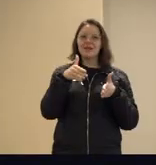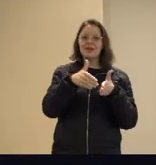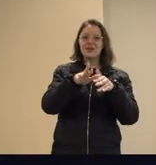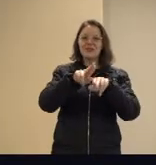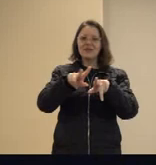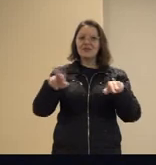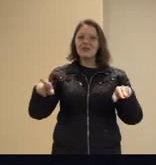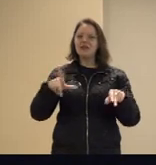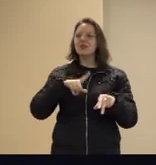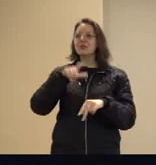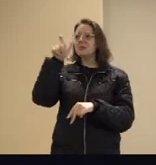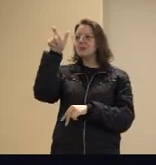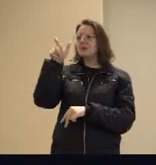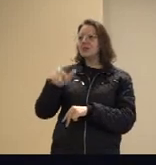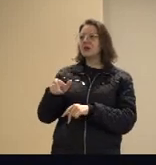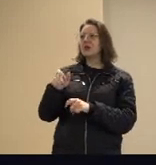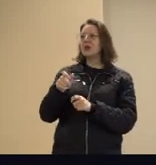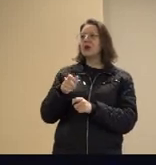os pescadores